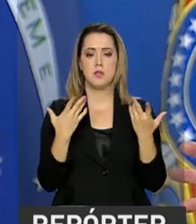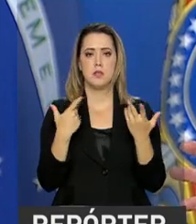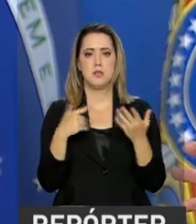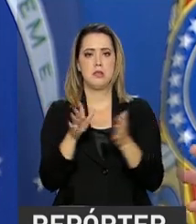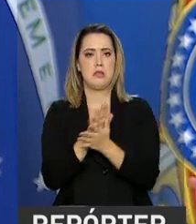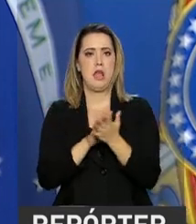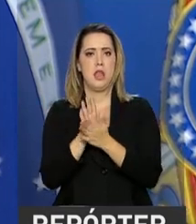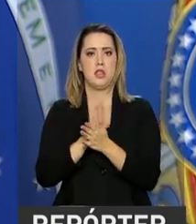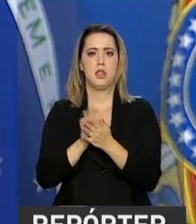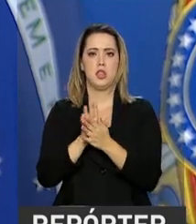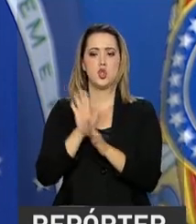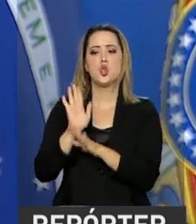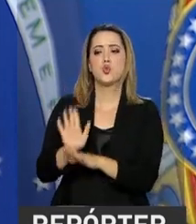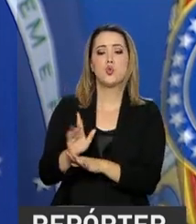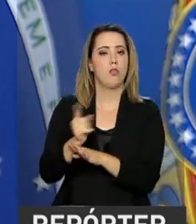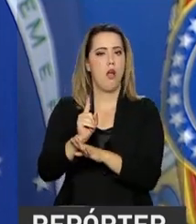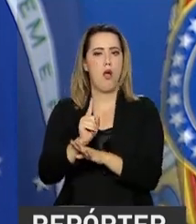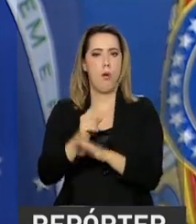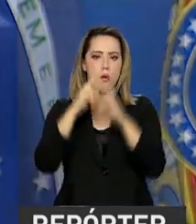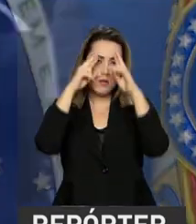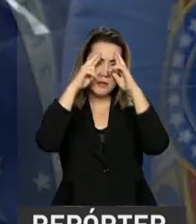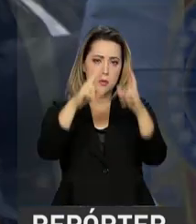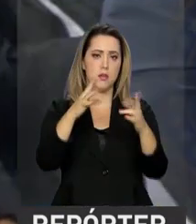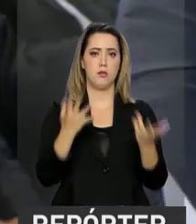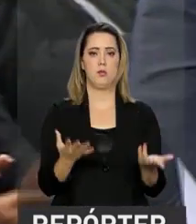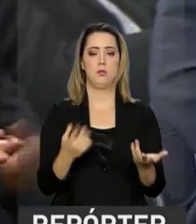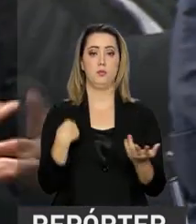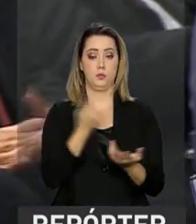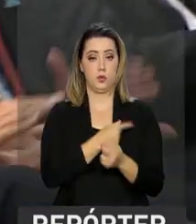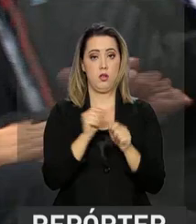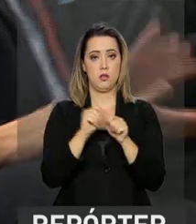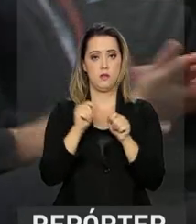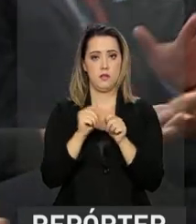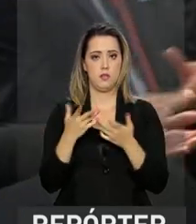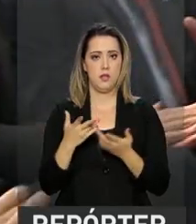paternalismo Isto é que nós fazemos